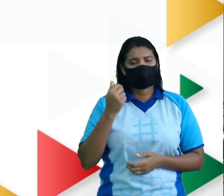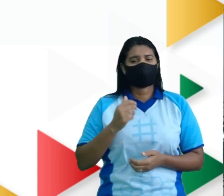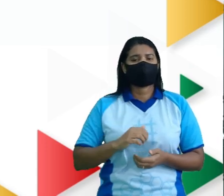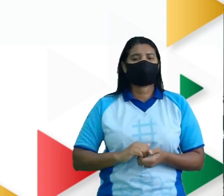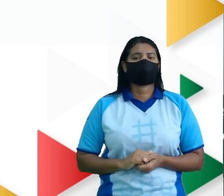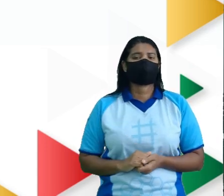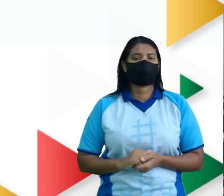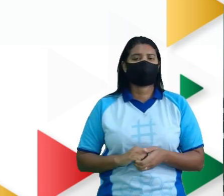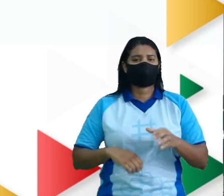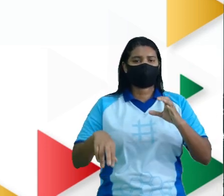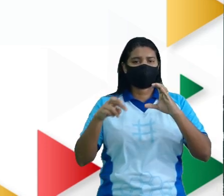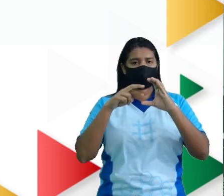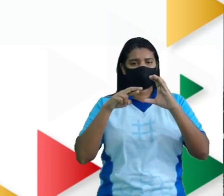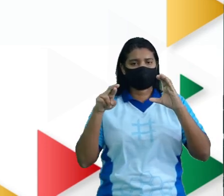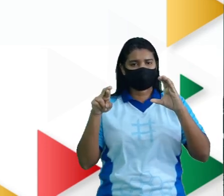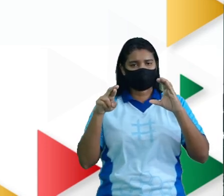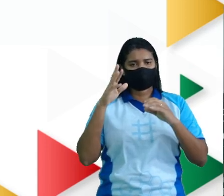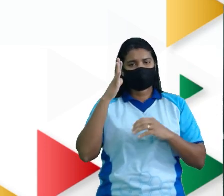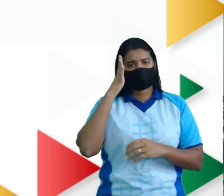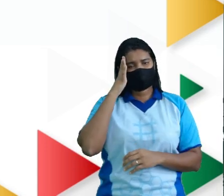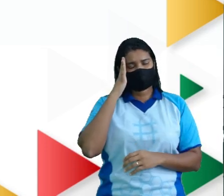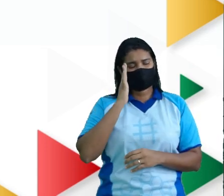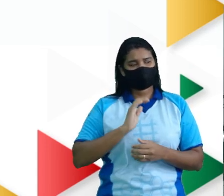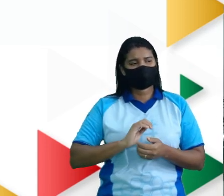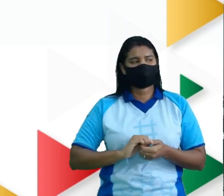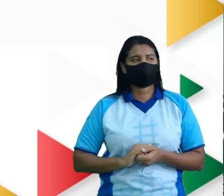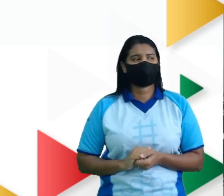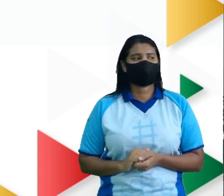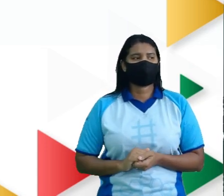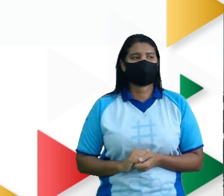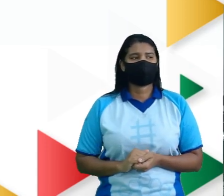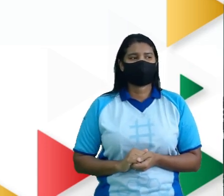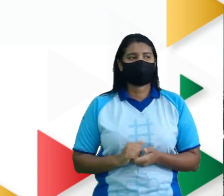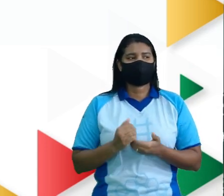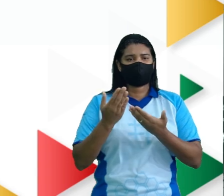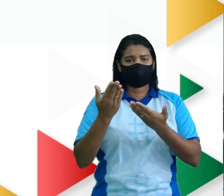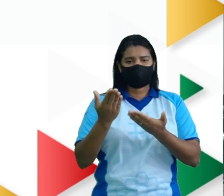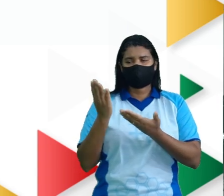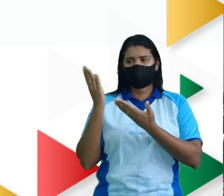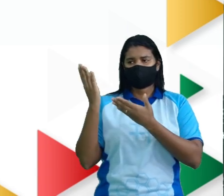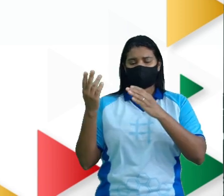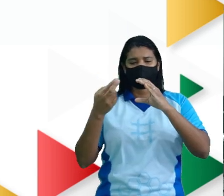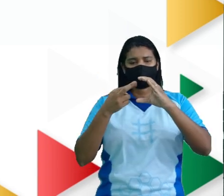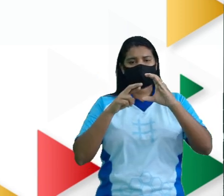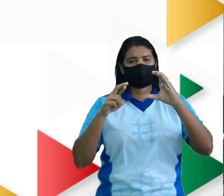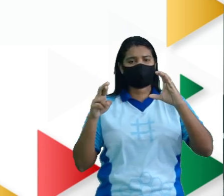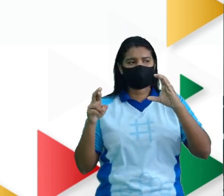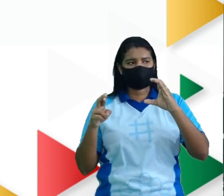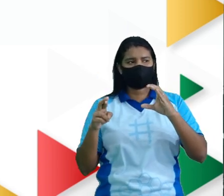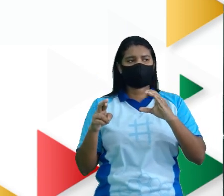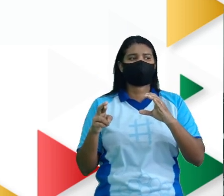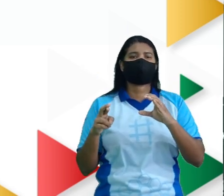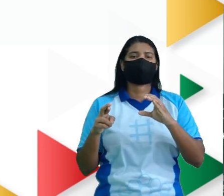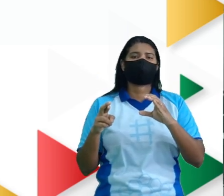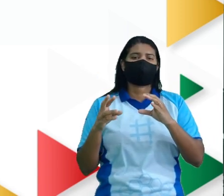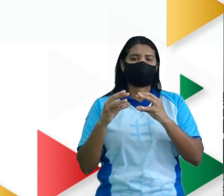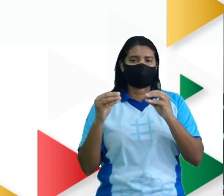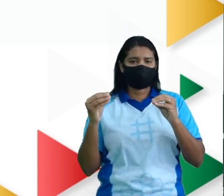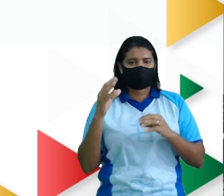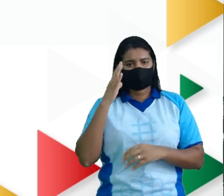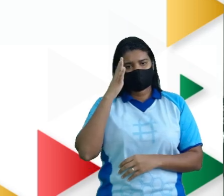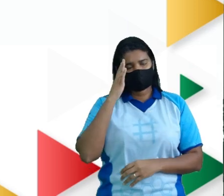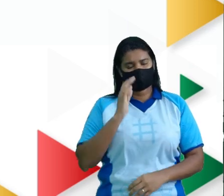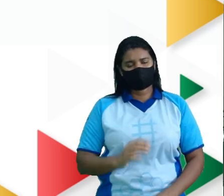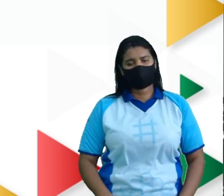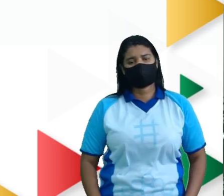abertura para o raio, tá bom? Trava bem aí para esse teu compasso não ter problema, não fugir essa medida, tá